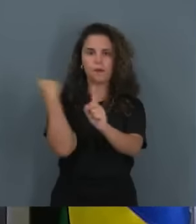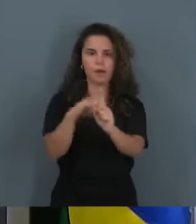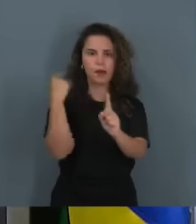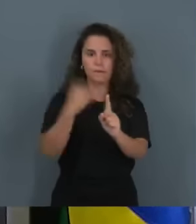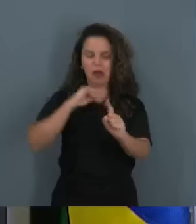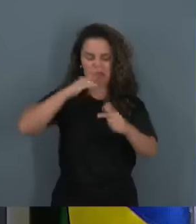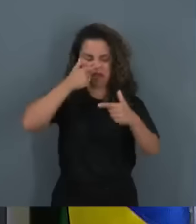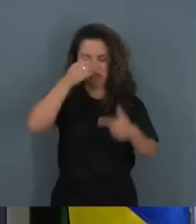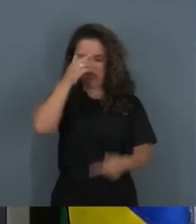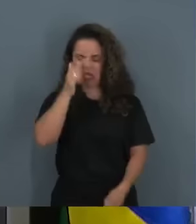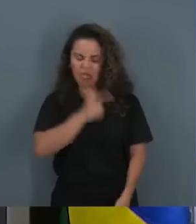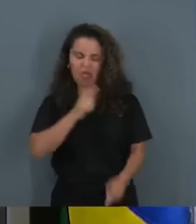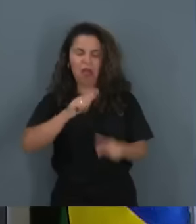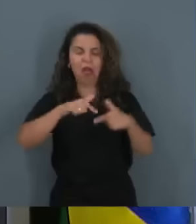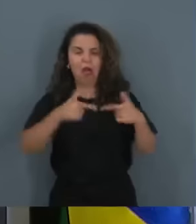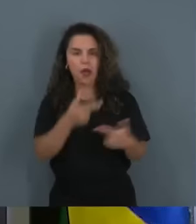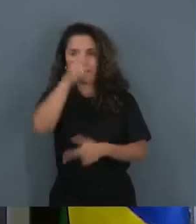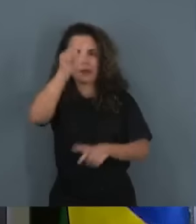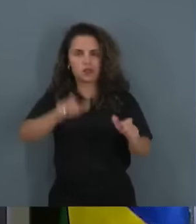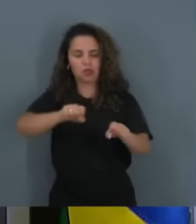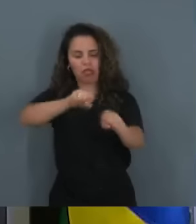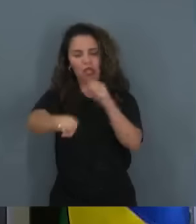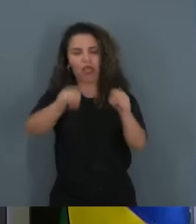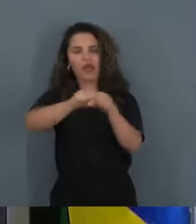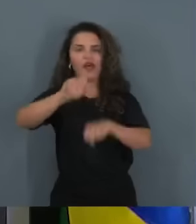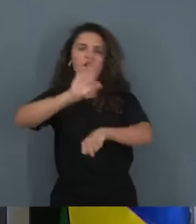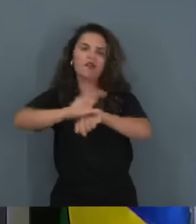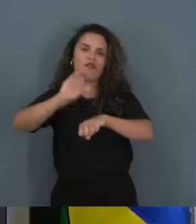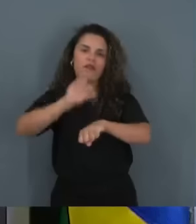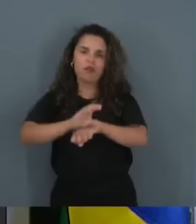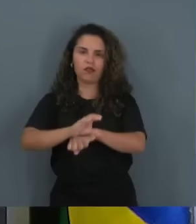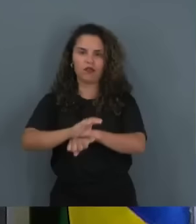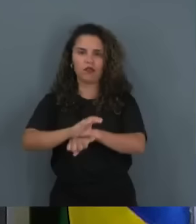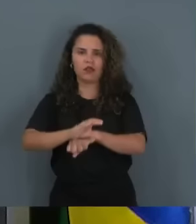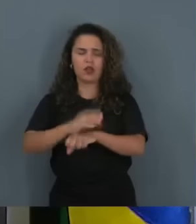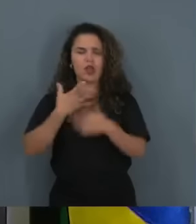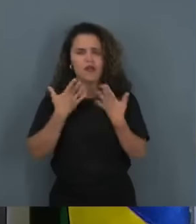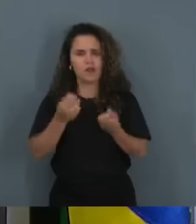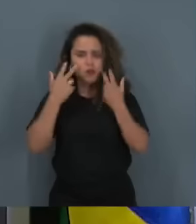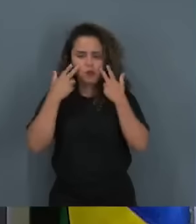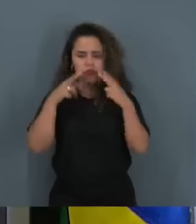humilhação, rasgando a Constituição. E nós vamos ficar assistindo a isso?